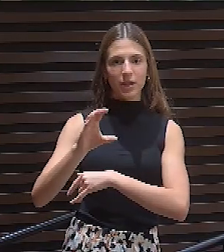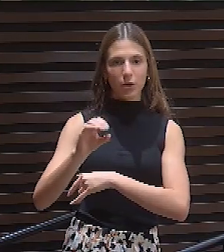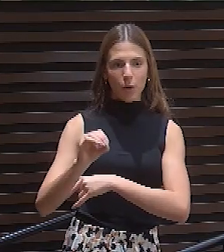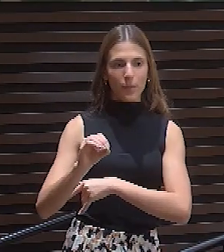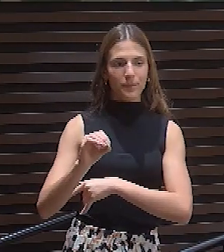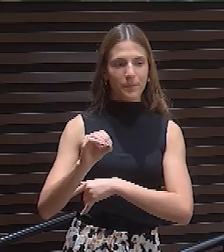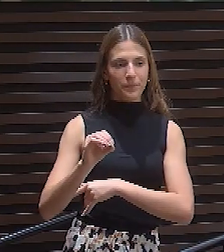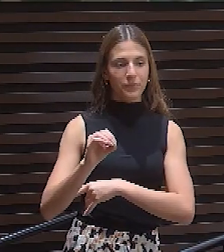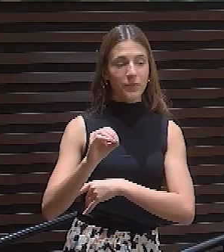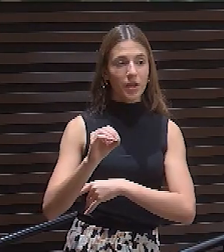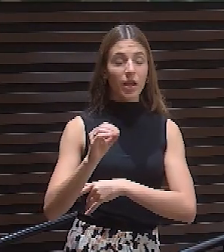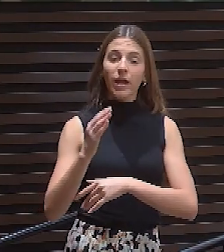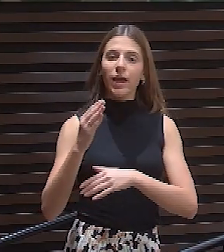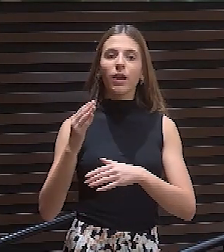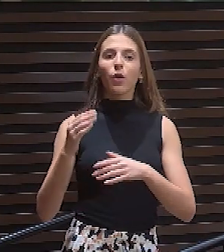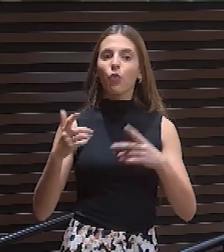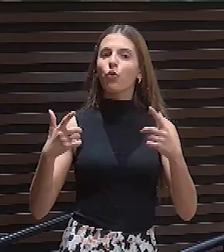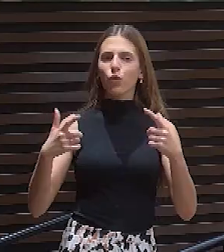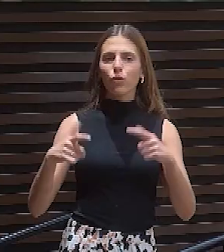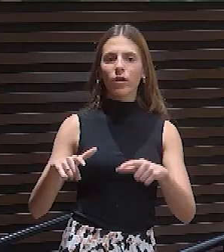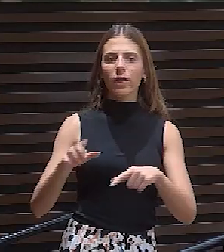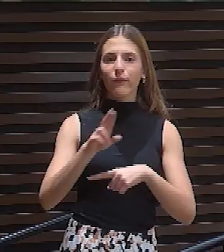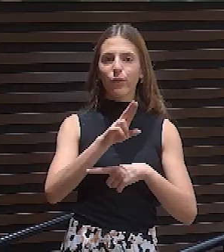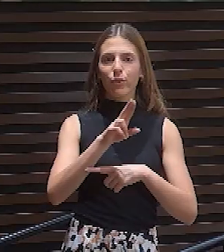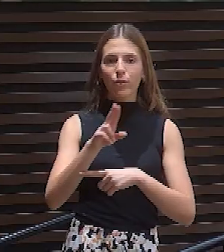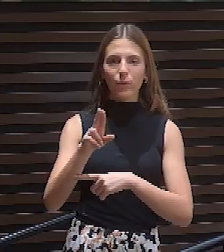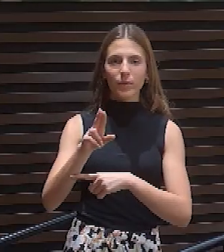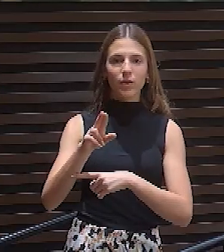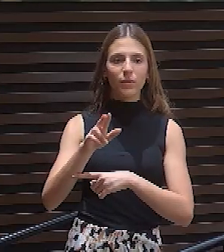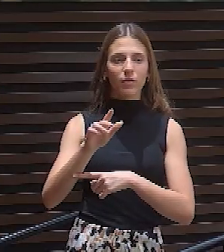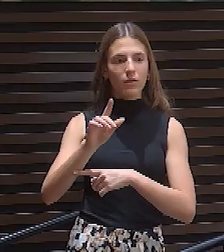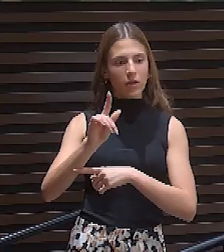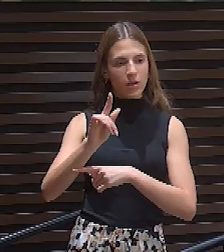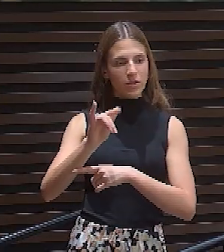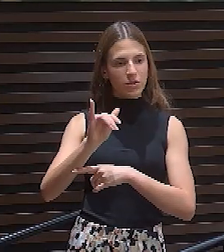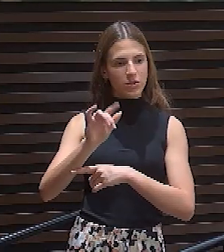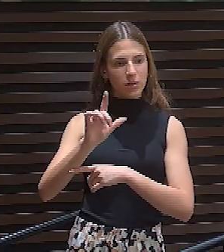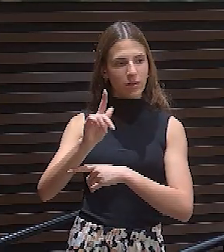Eles foram para um lugar chamado Gilgal,